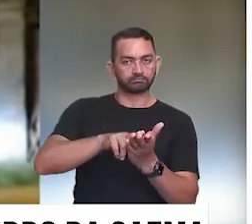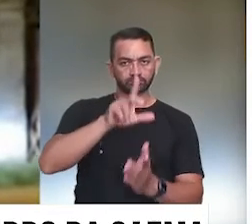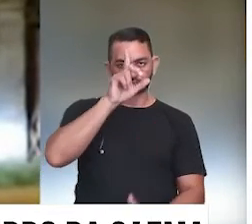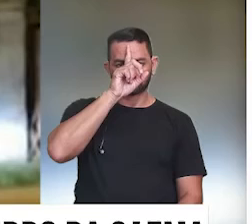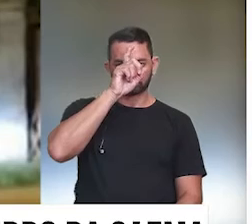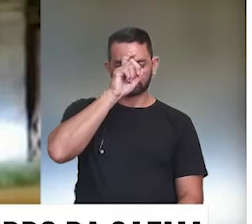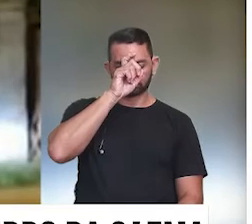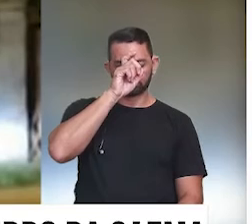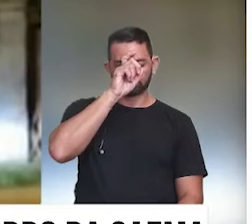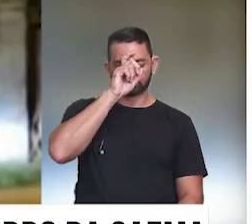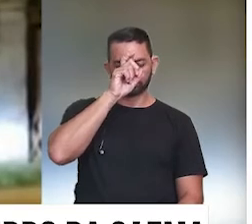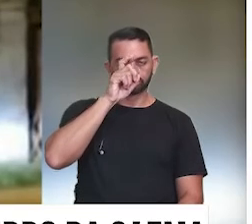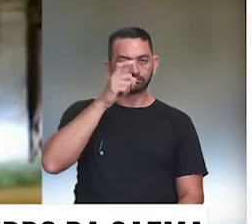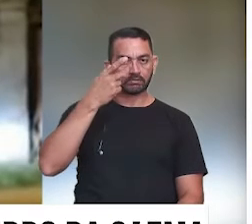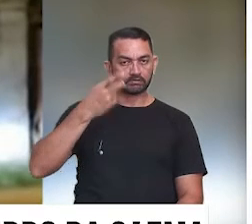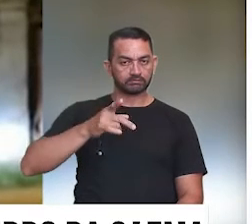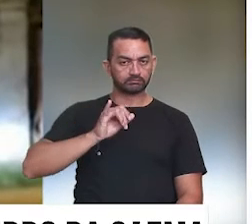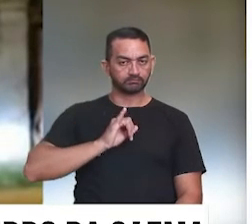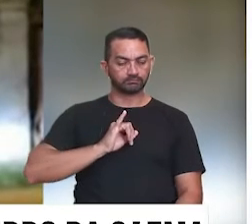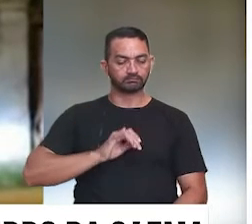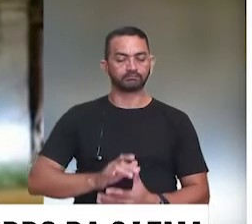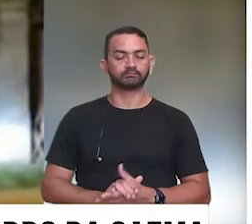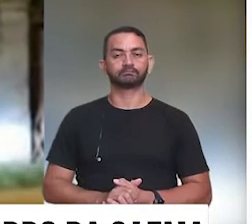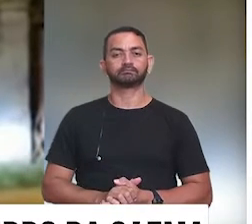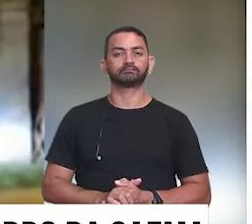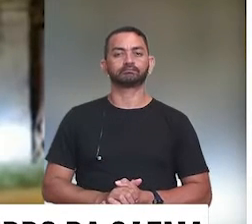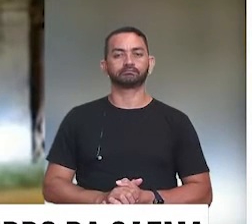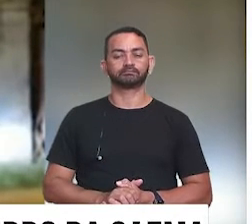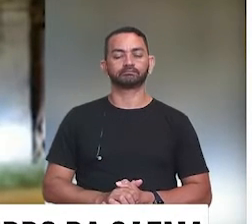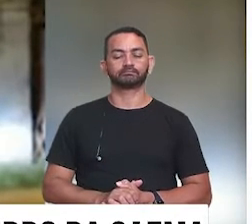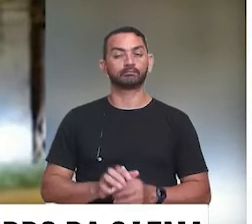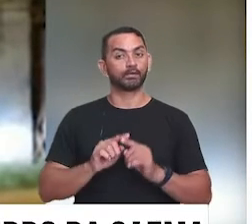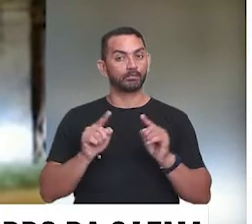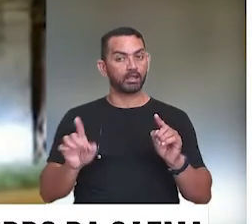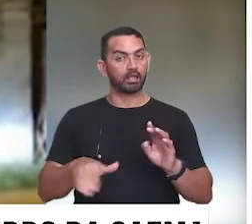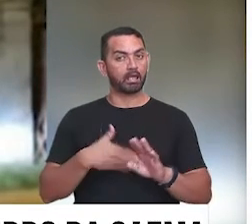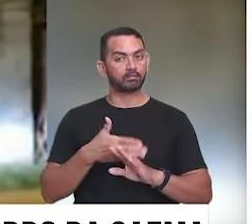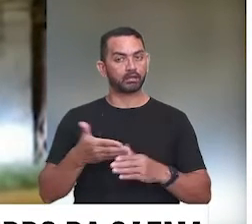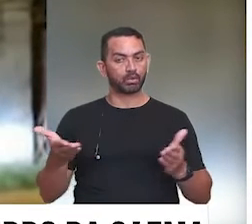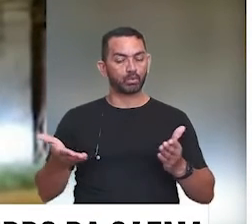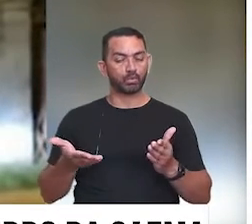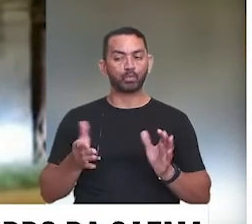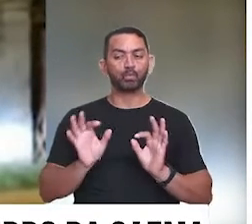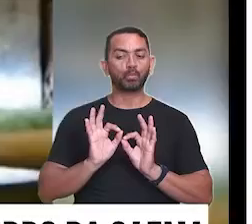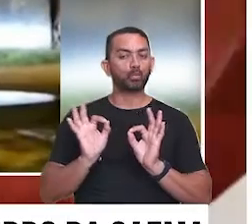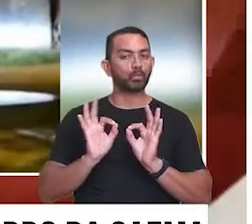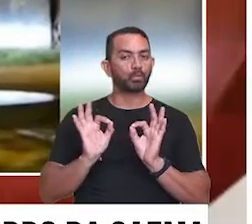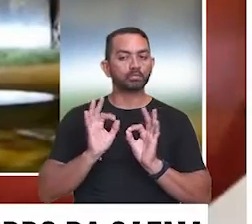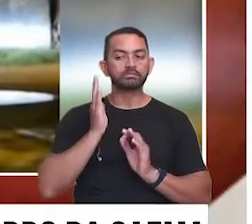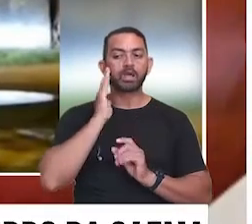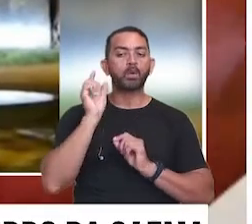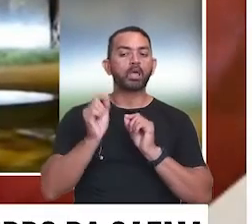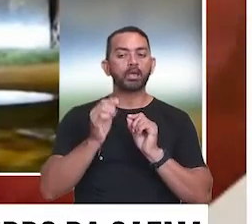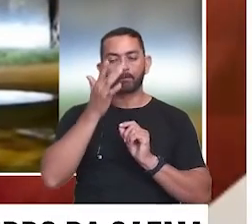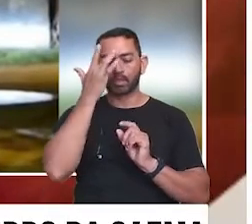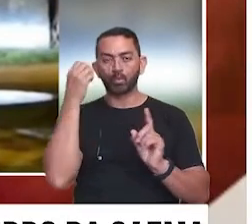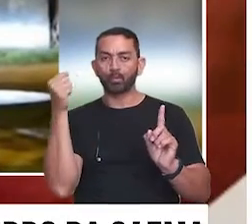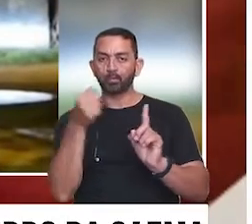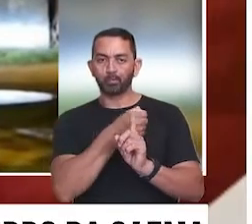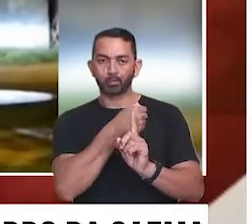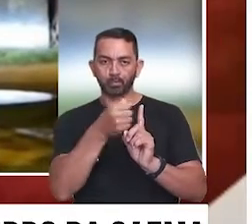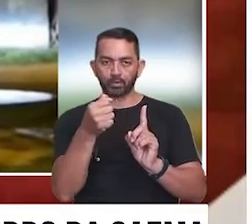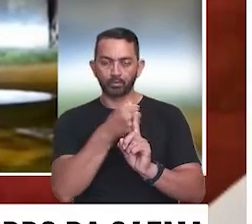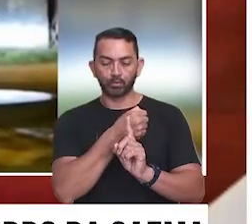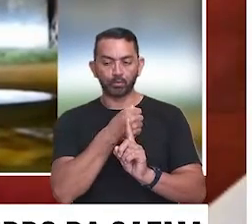sabe que ela tá internada nesse momento no hospital municipal aqui de Imperatriz mas até o momento não há indícios de quem possa ter cometido